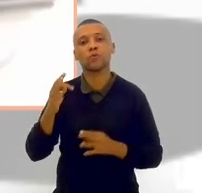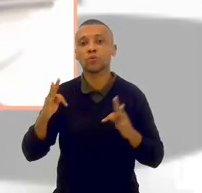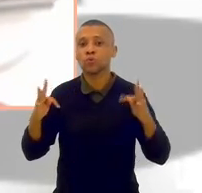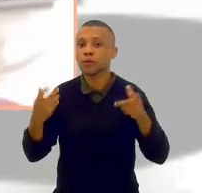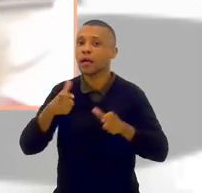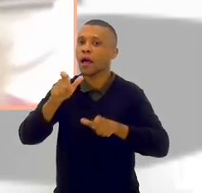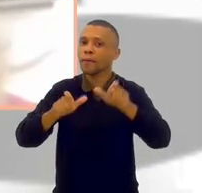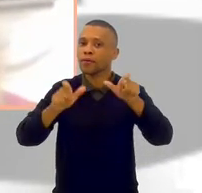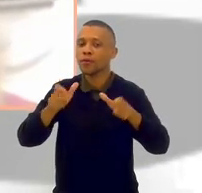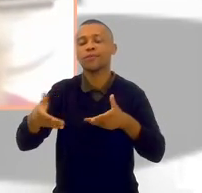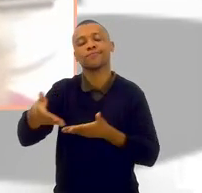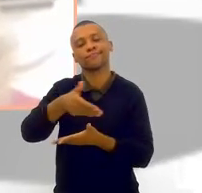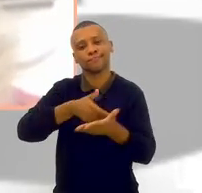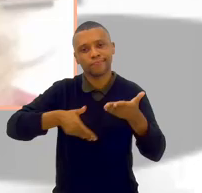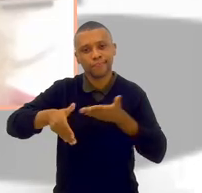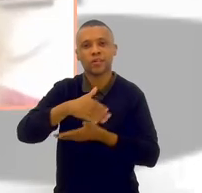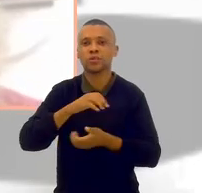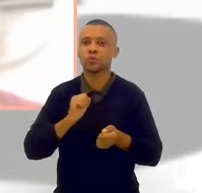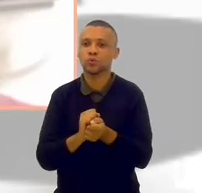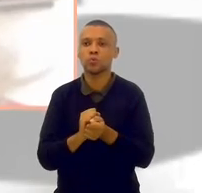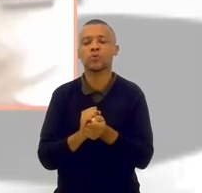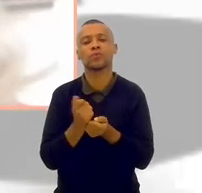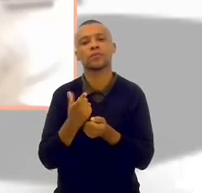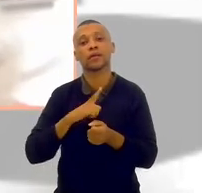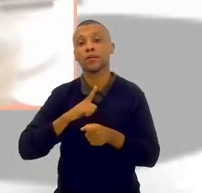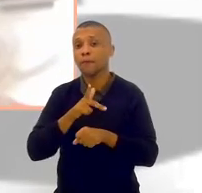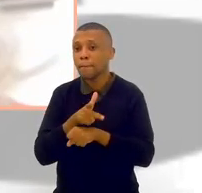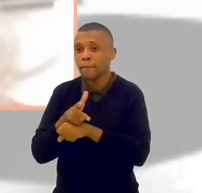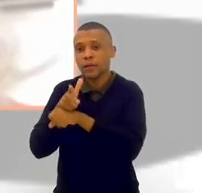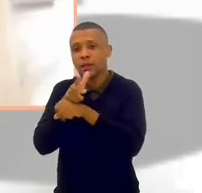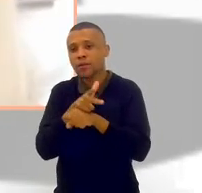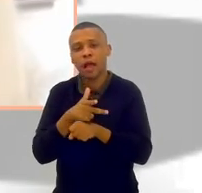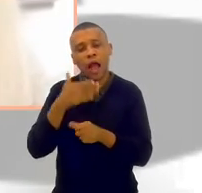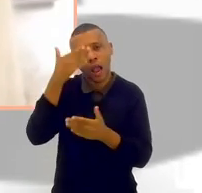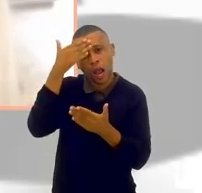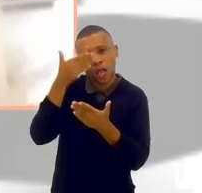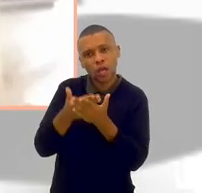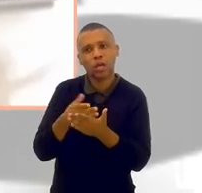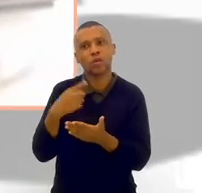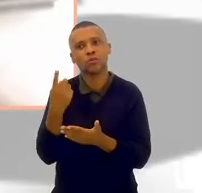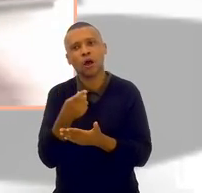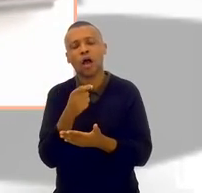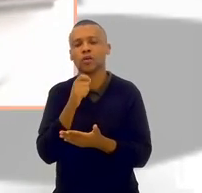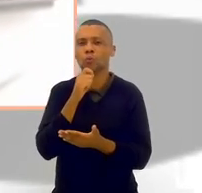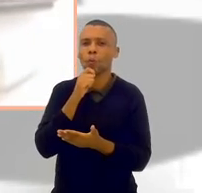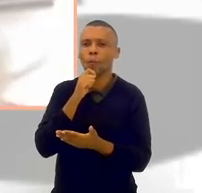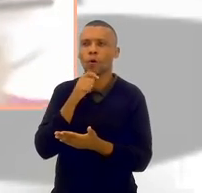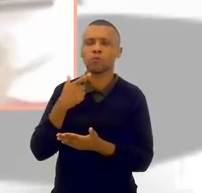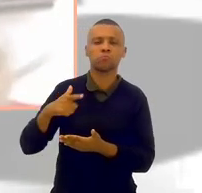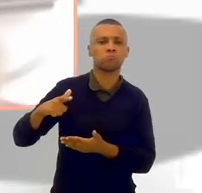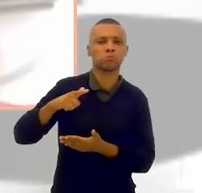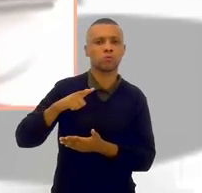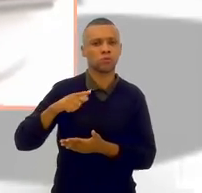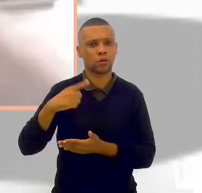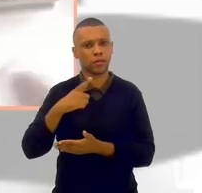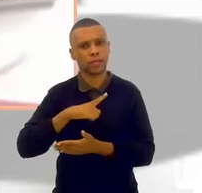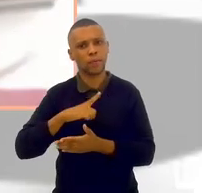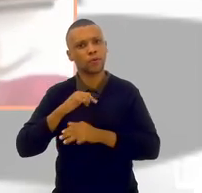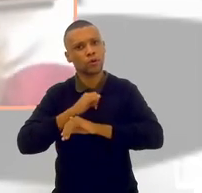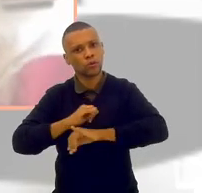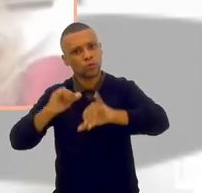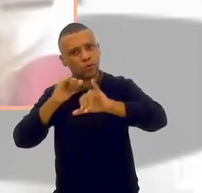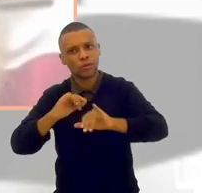as pessoas de bem com a gente, sendo mídia, que muitos acham que a gente não é do bem, mas nós somos,